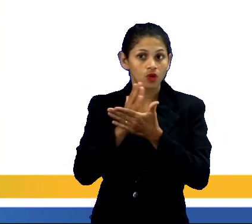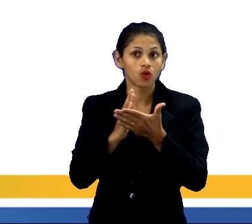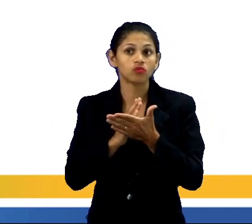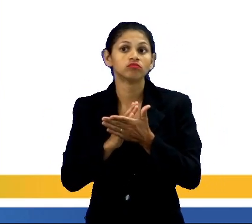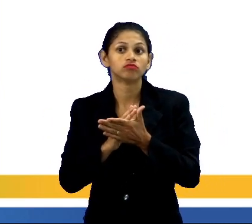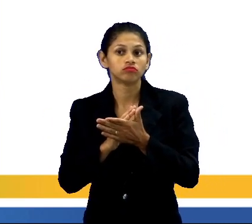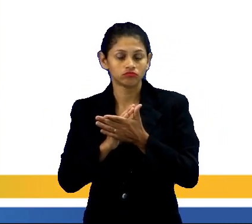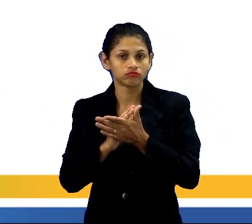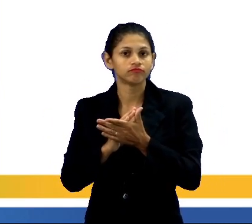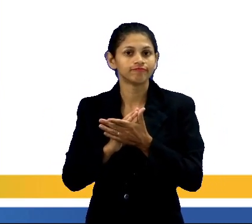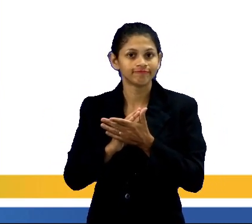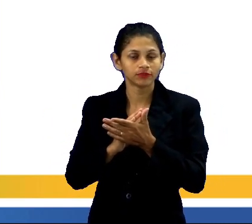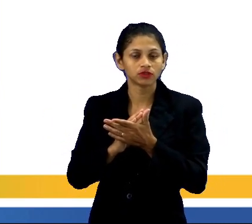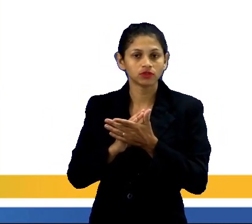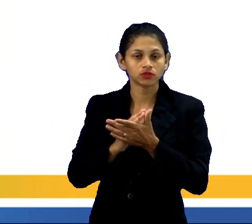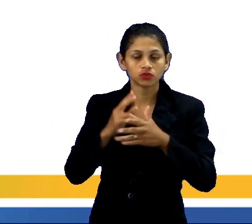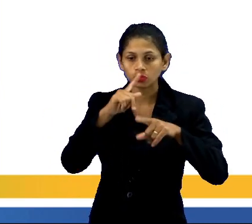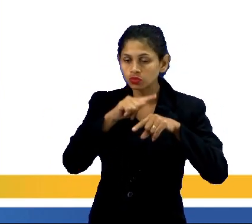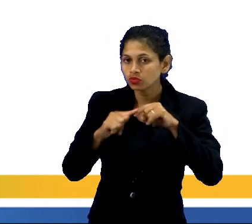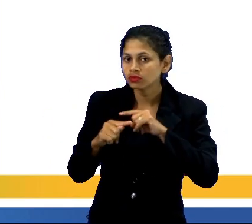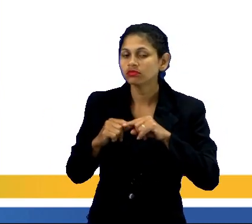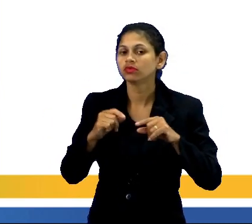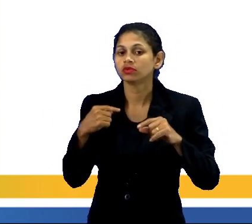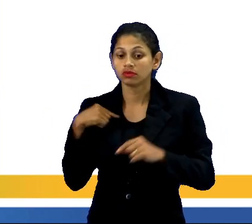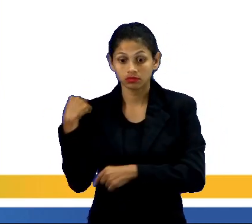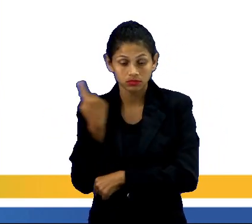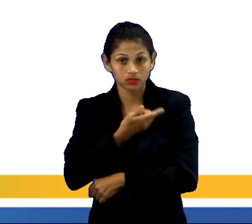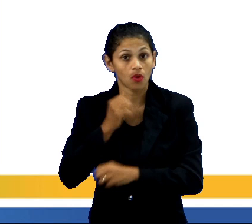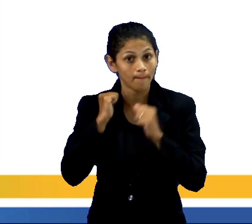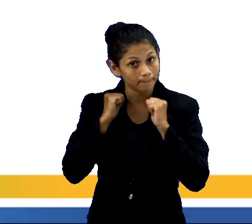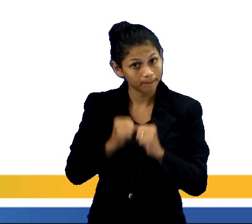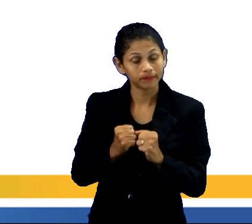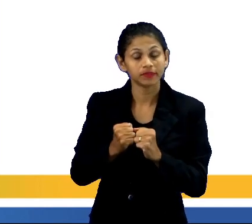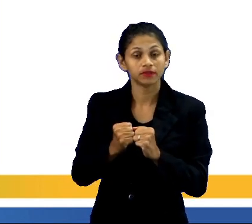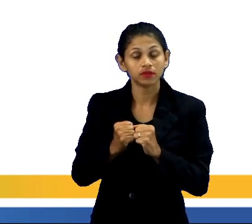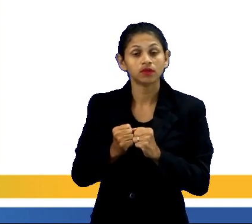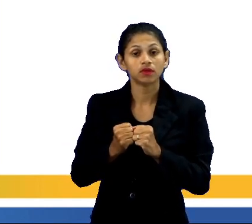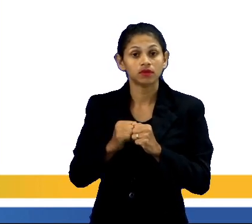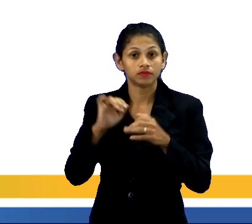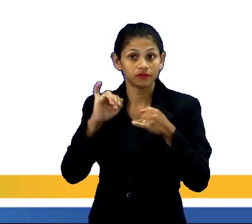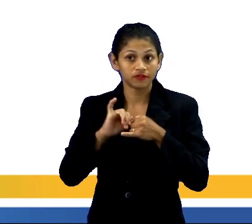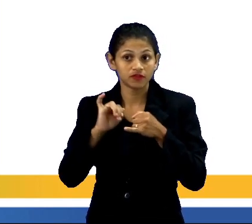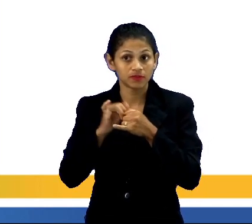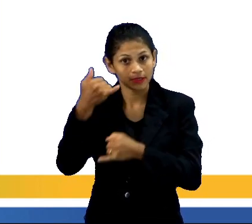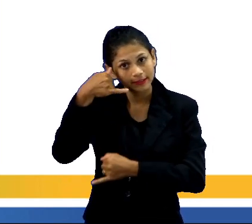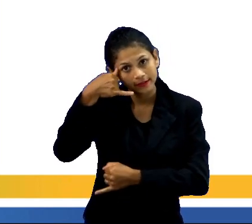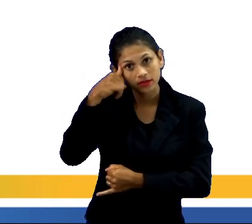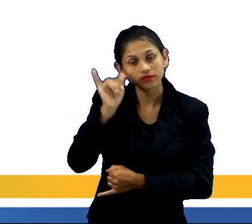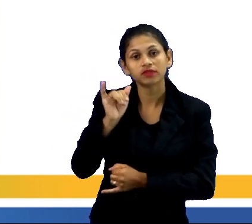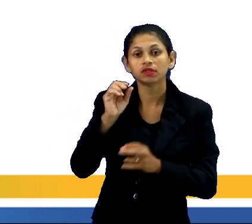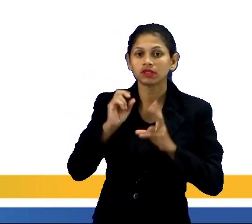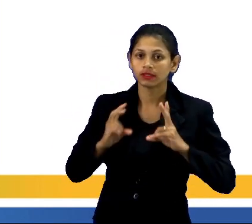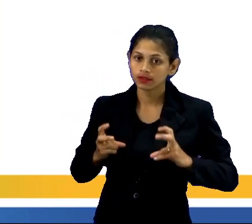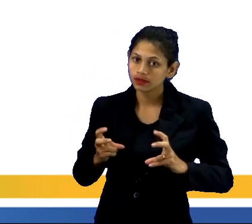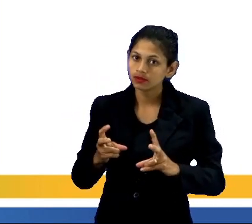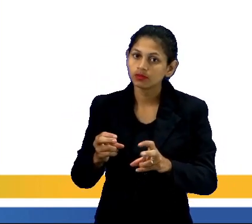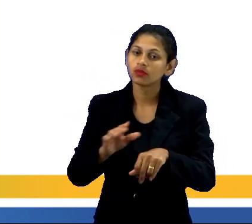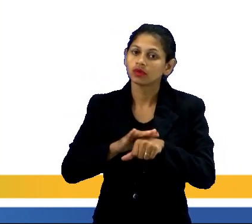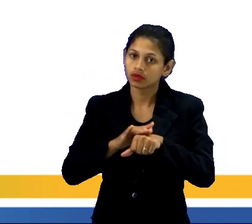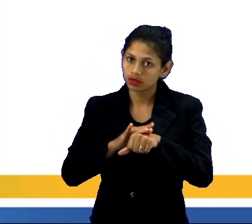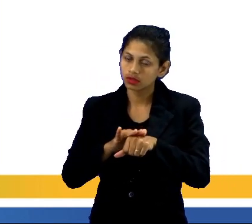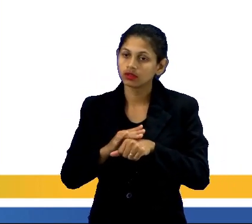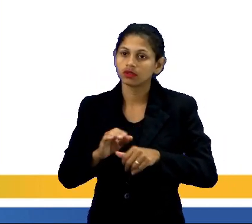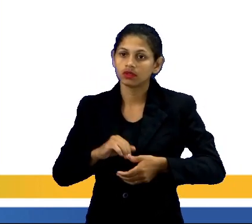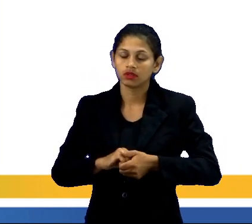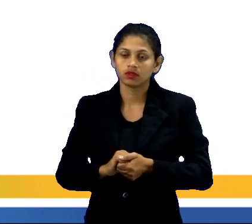né, o câncer, que seria exercício físico, aumento da melhora da alimentação, parar ali